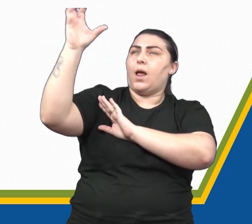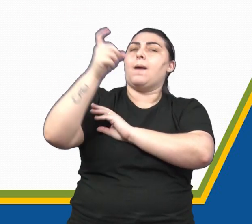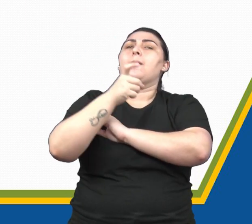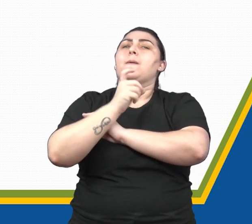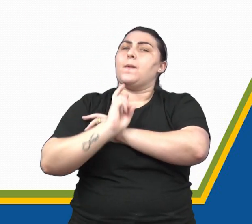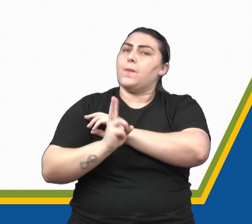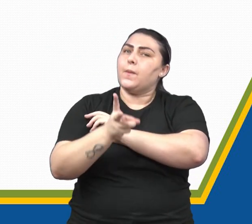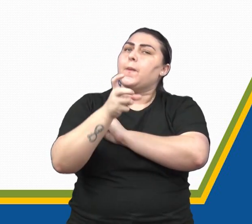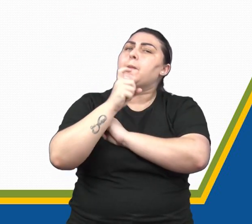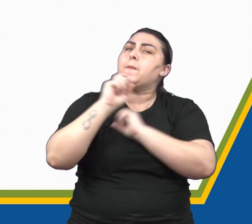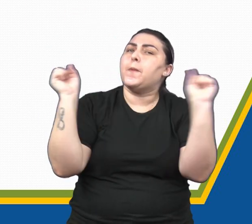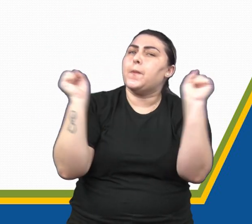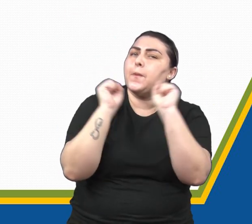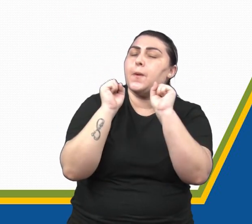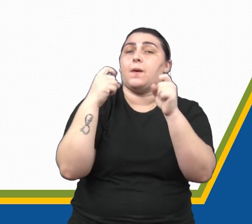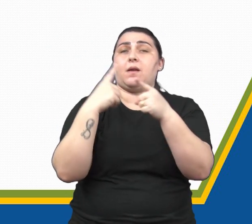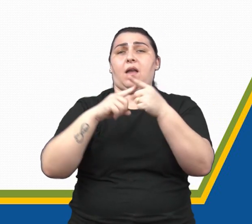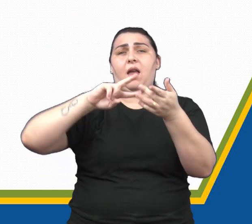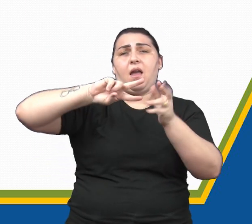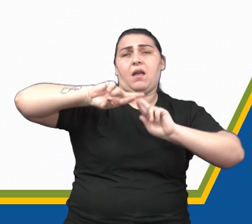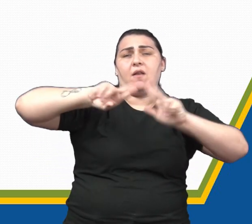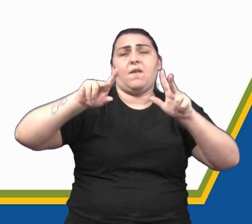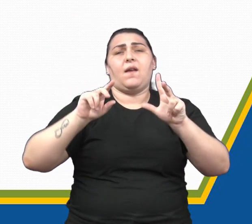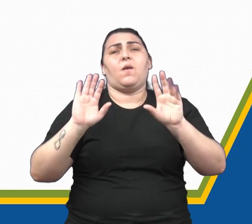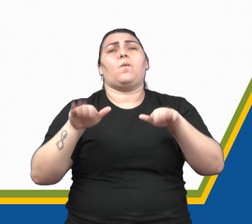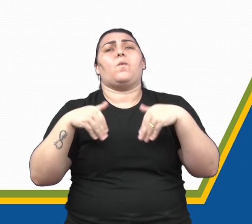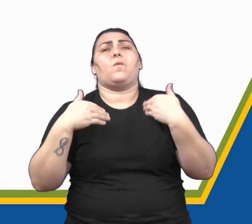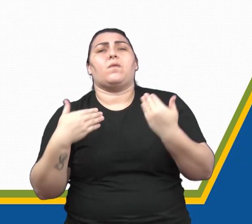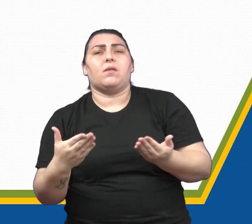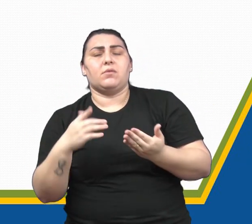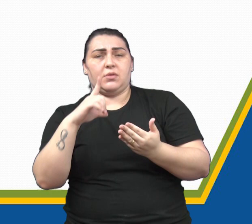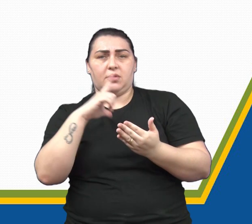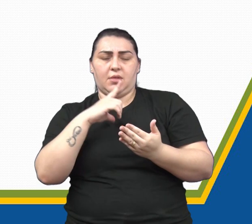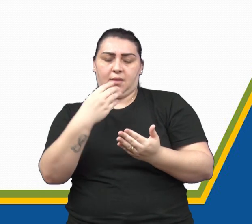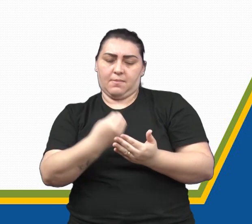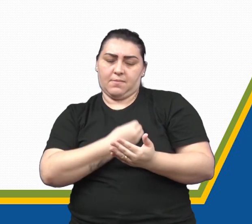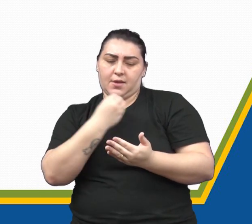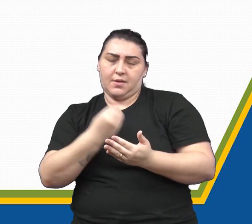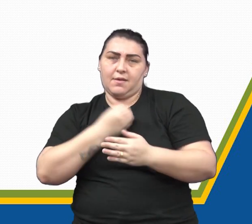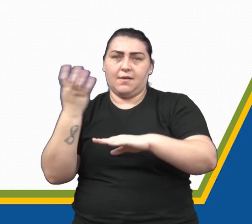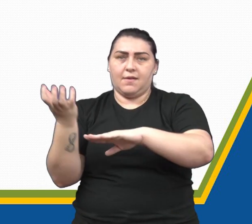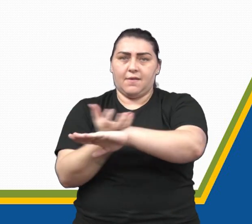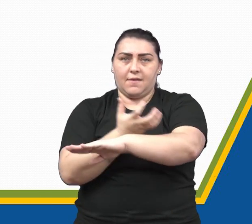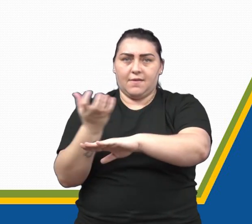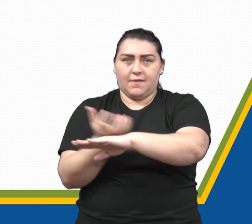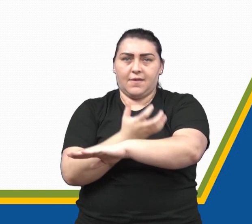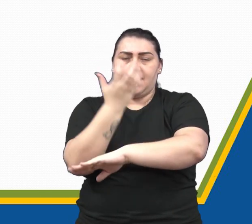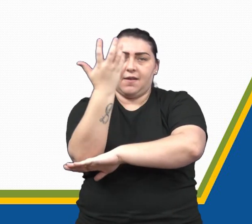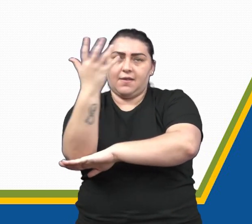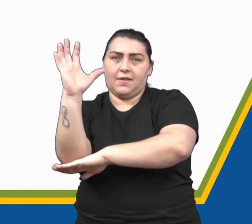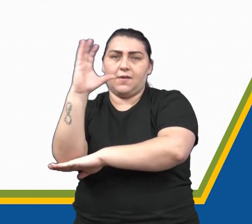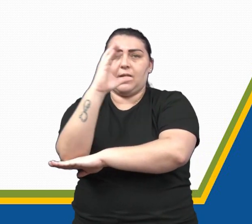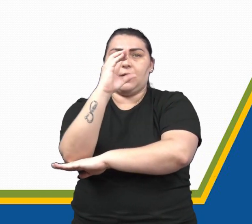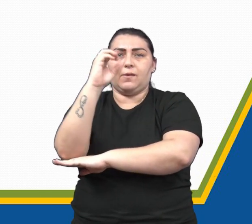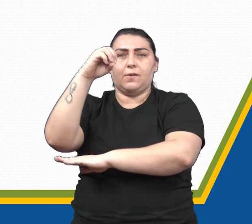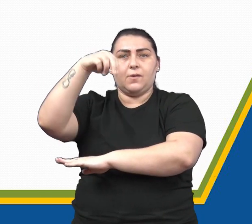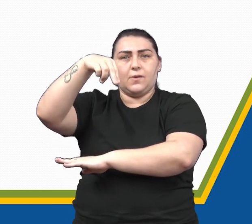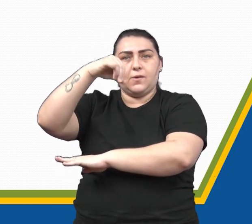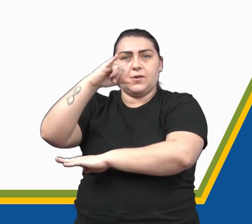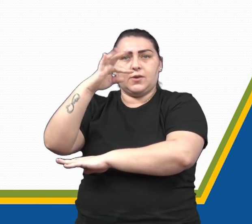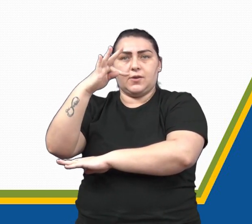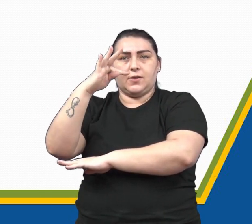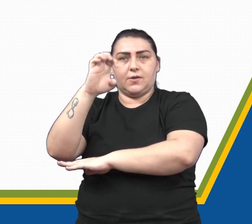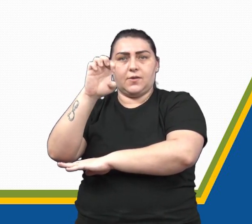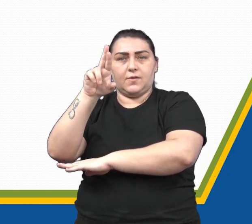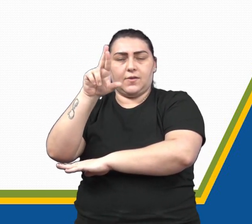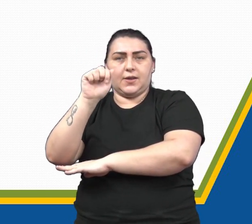frio, pessoal. A diferença é que tem a presença dessa vegetação. As árvores de coníferas têm a